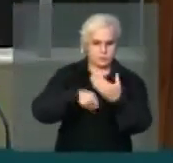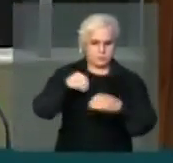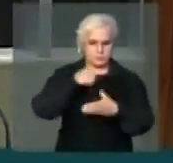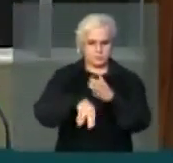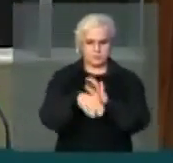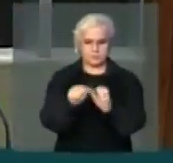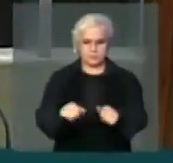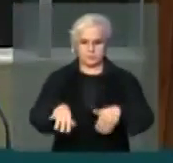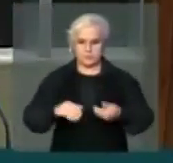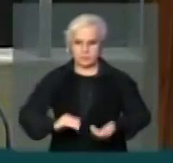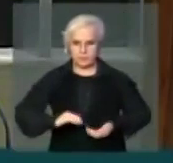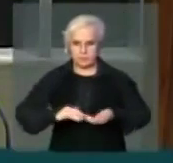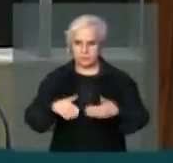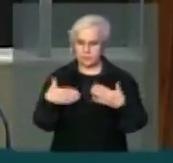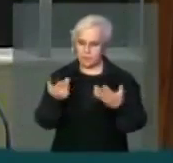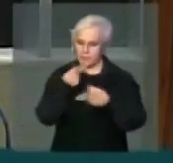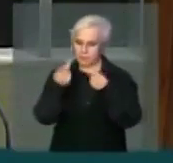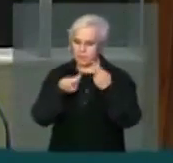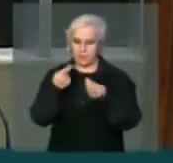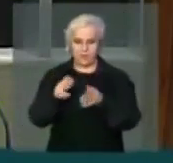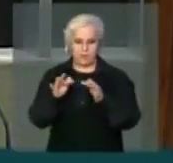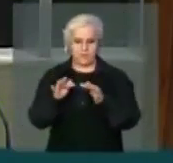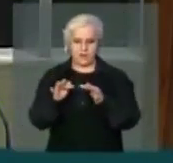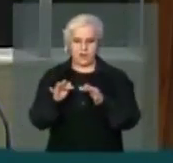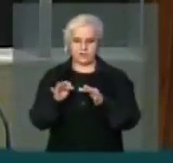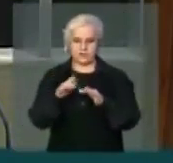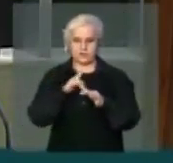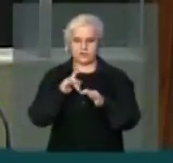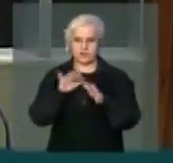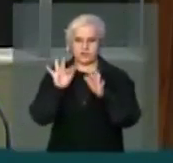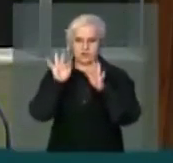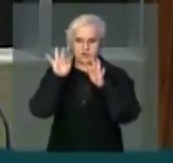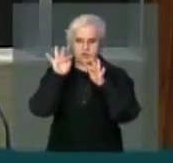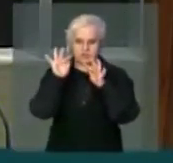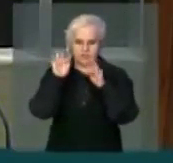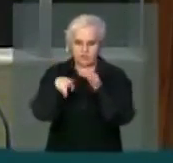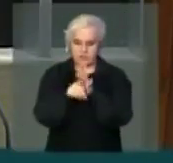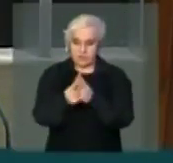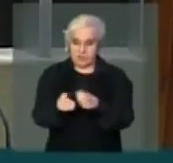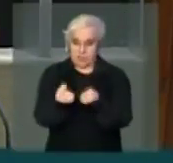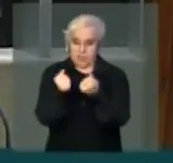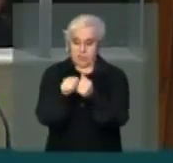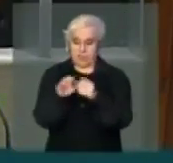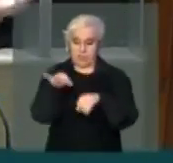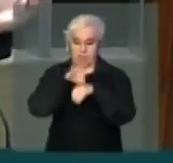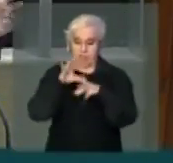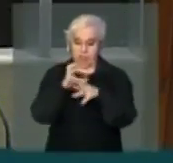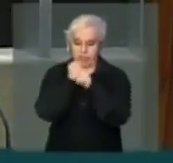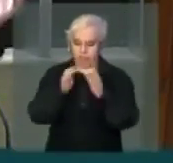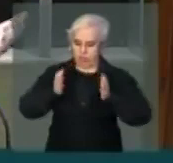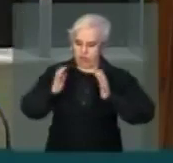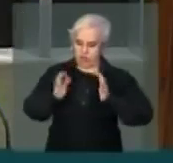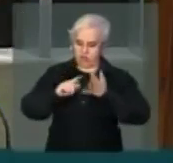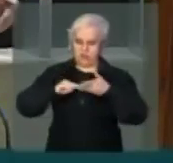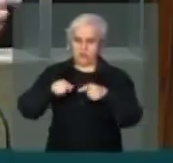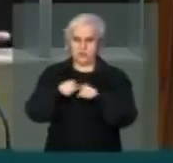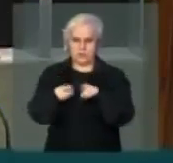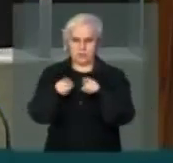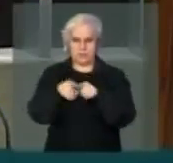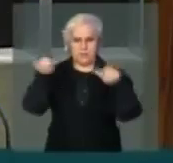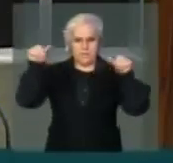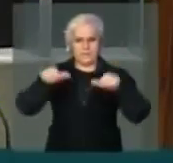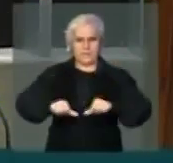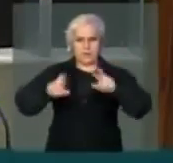etapa de financiarização do capital e de grande concentração de riqueza e de aprofundamento da desigualdade, não